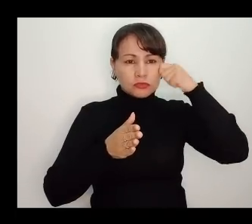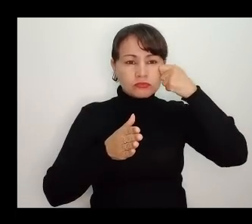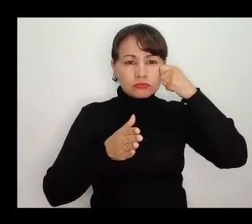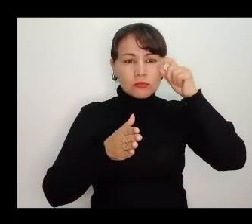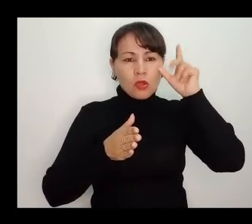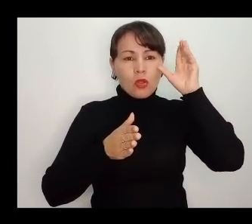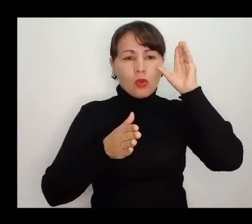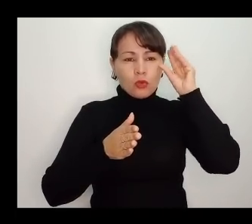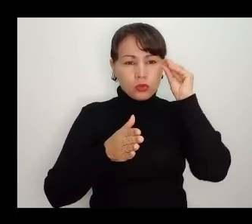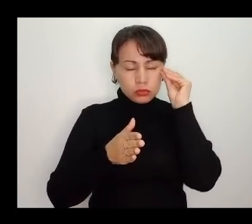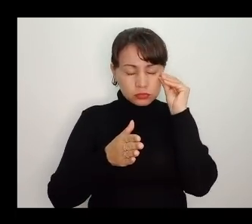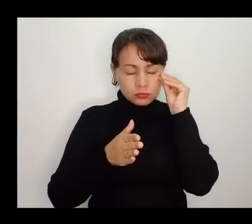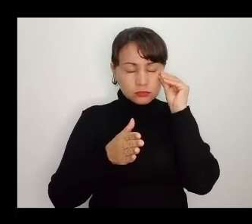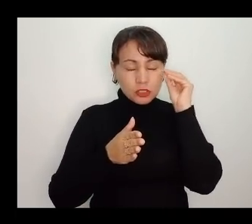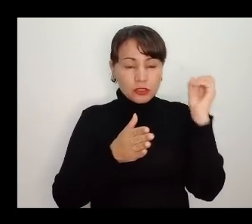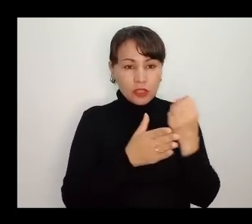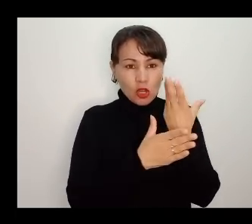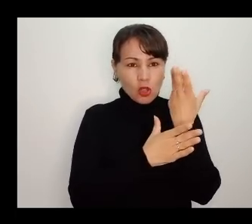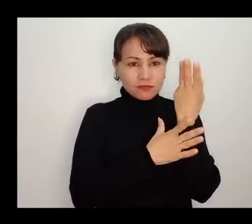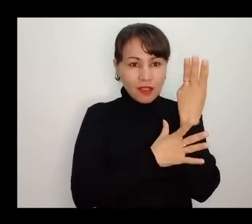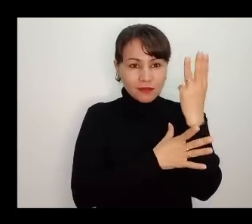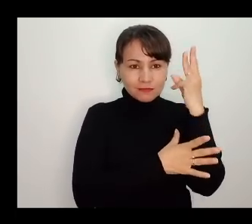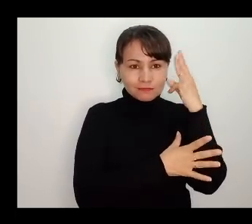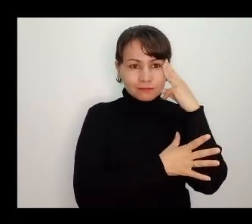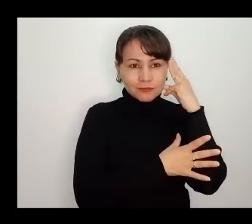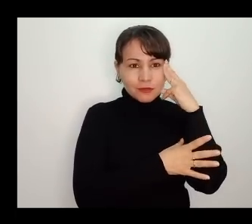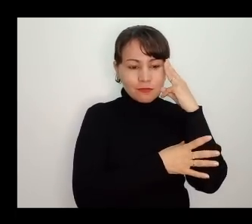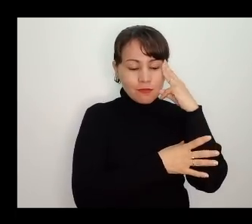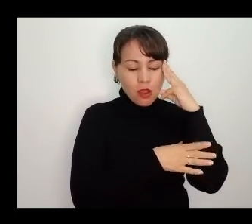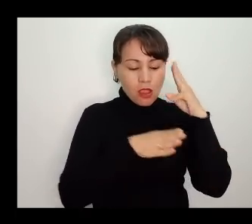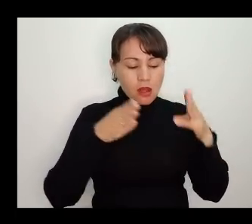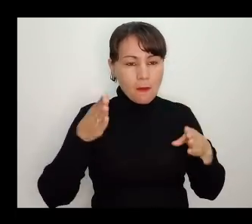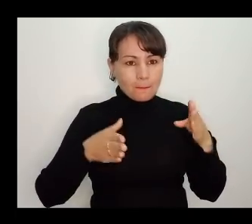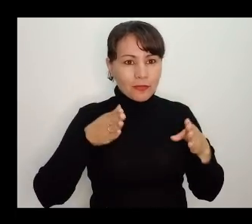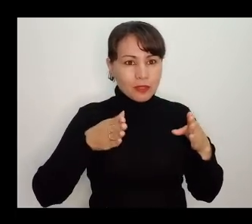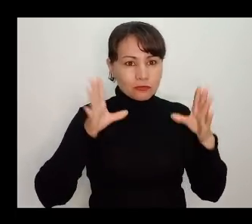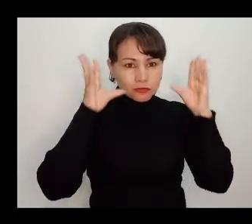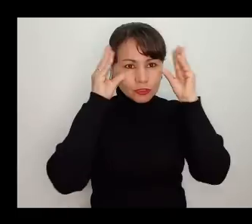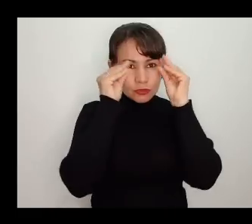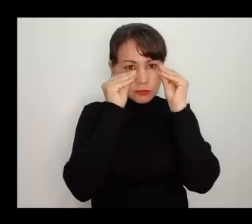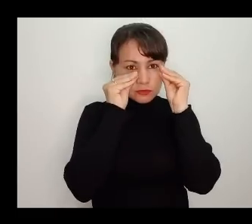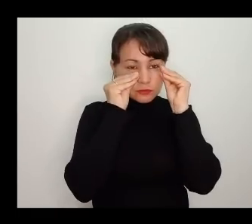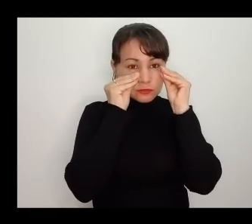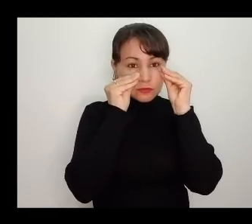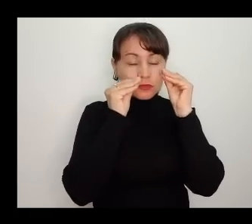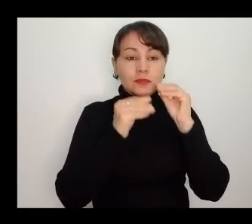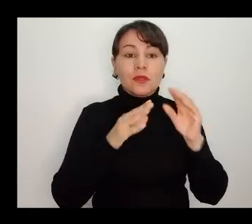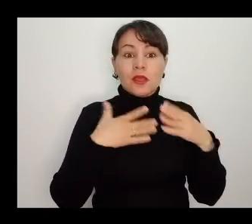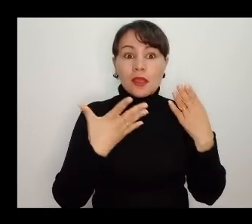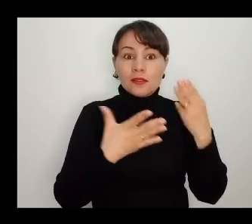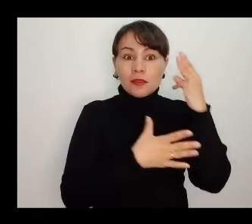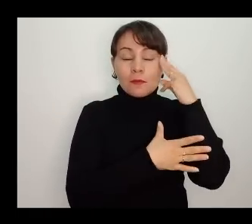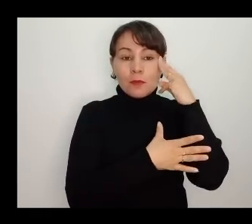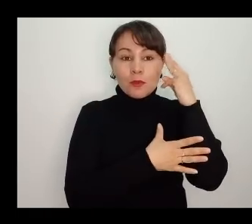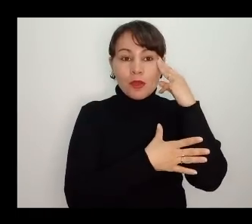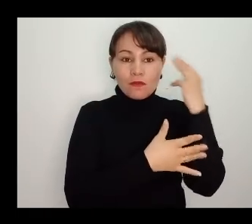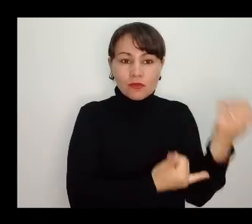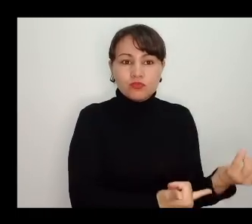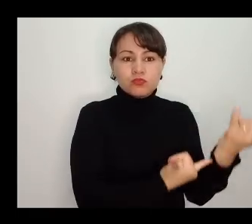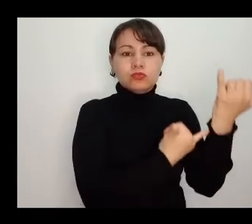que é onde acontece a consolidação das nossas memórias, essa informação ela vai